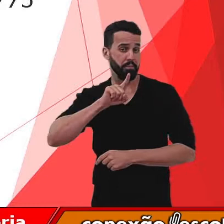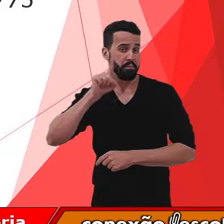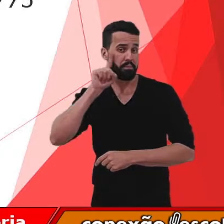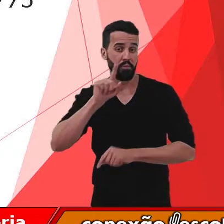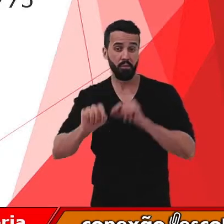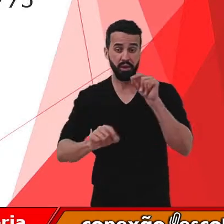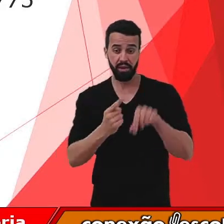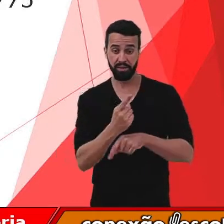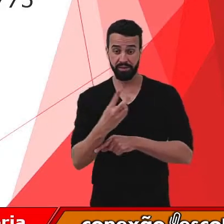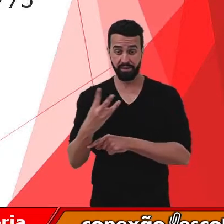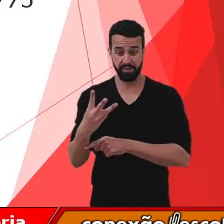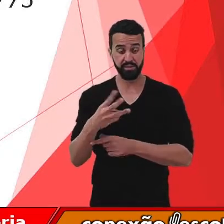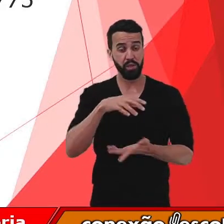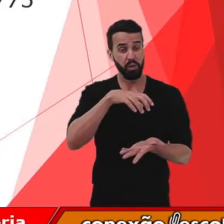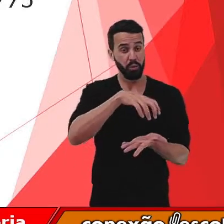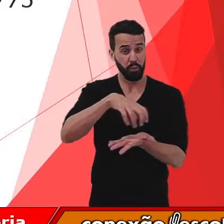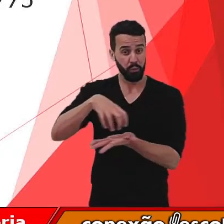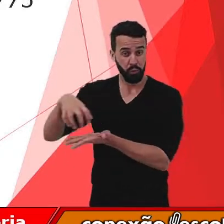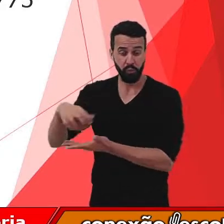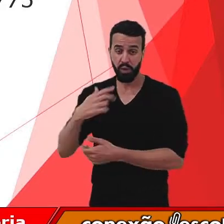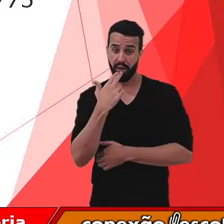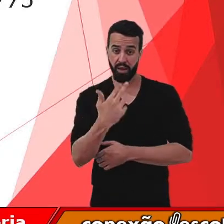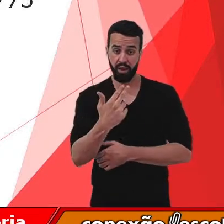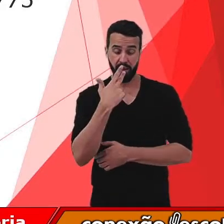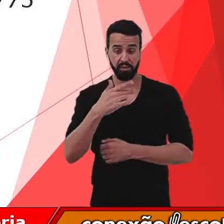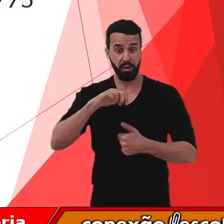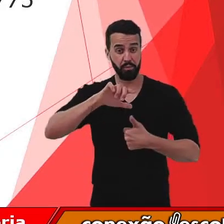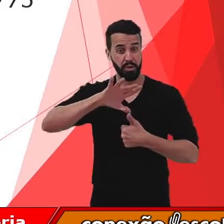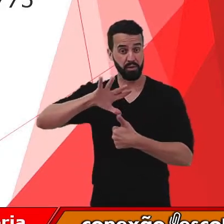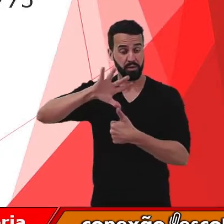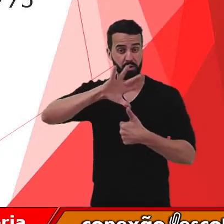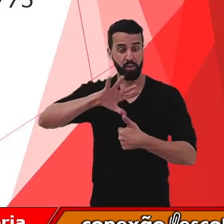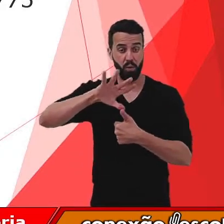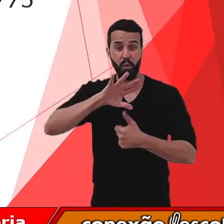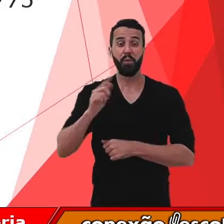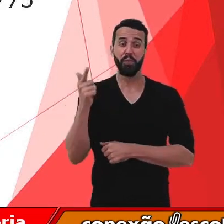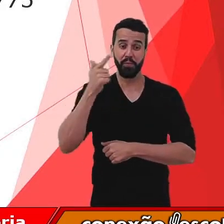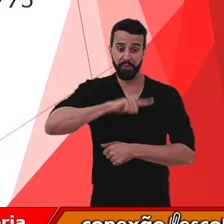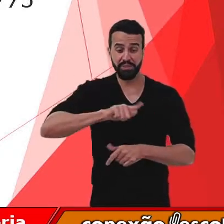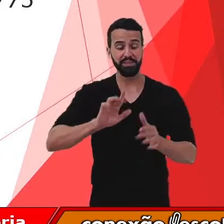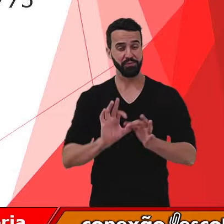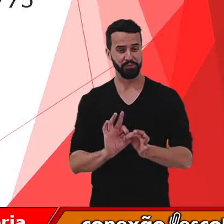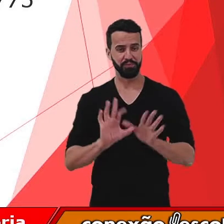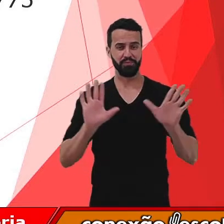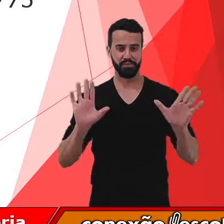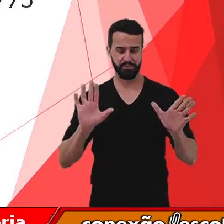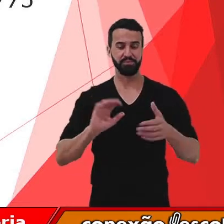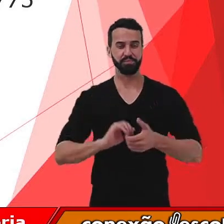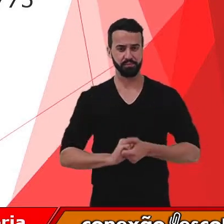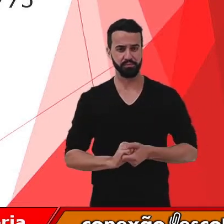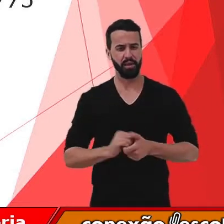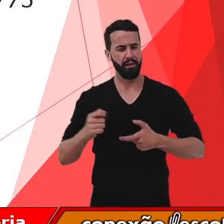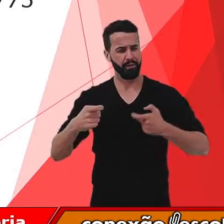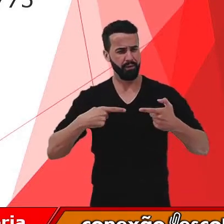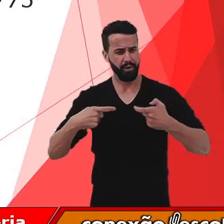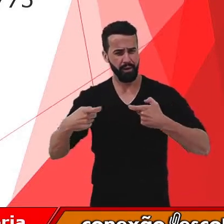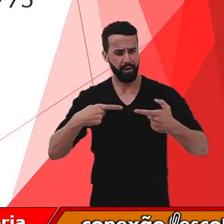13 colônias inglesas na América do Norte conquistaram sua independência. Essa guerra começa em